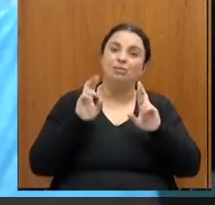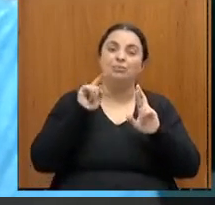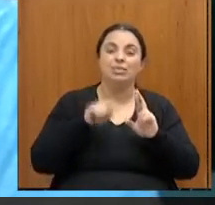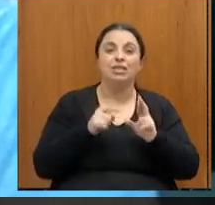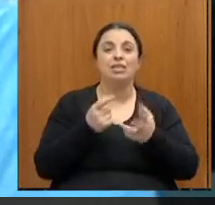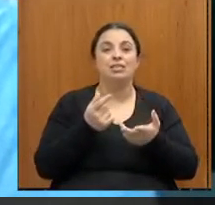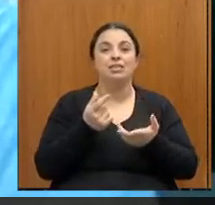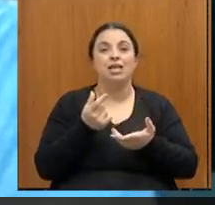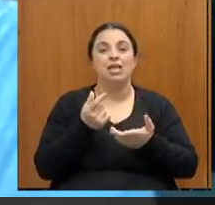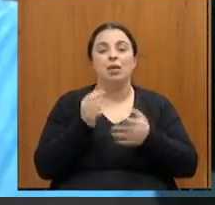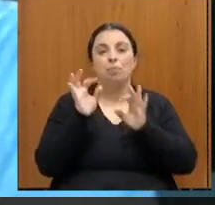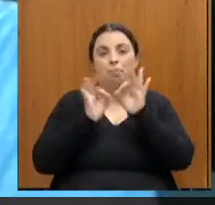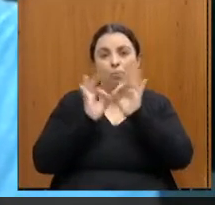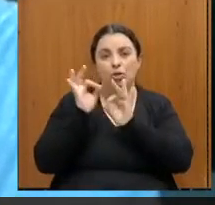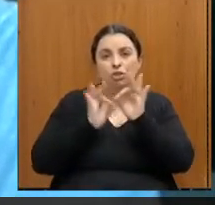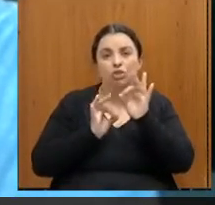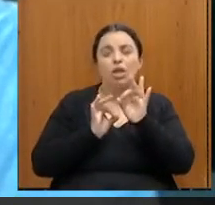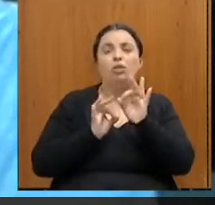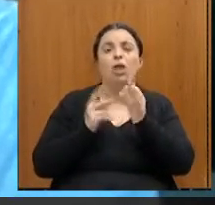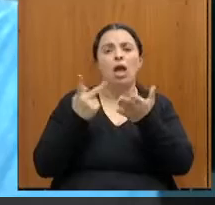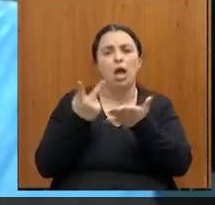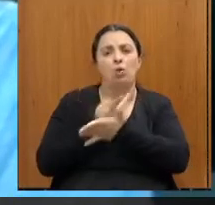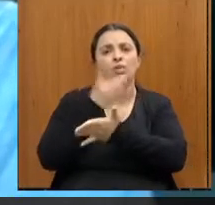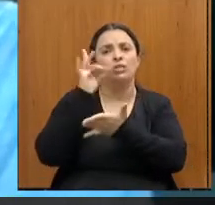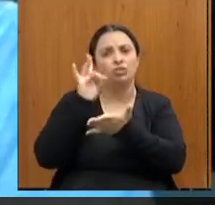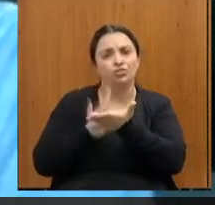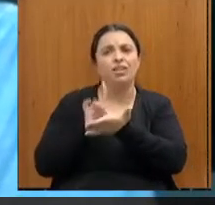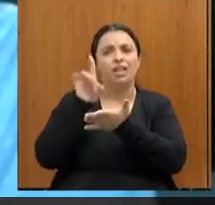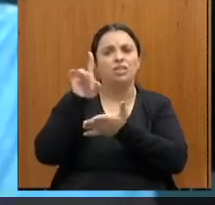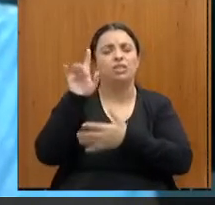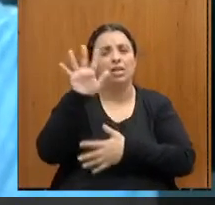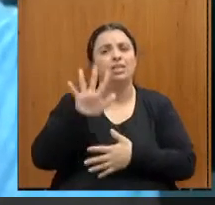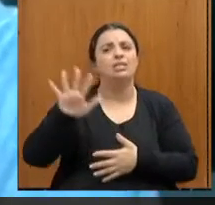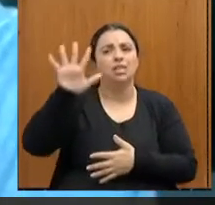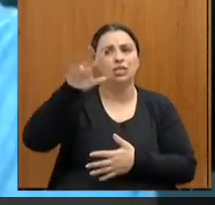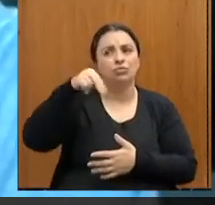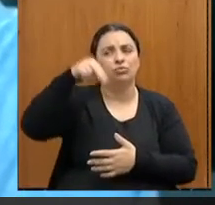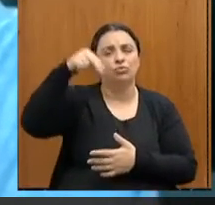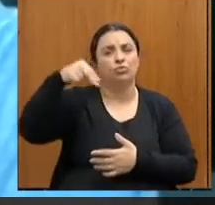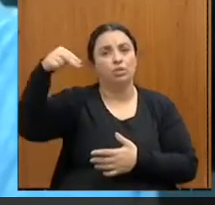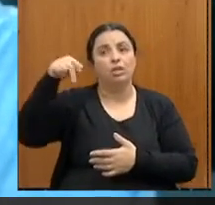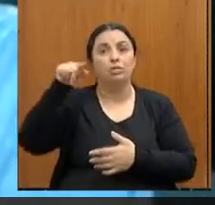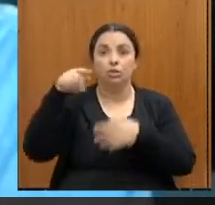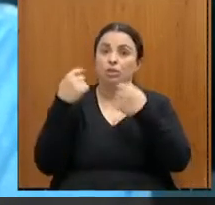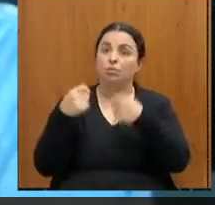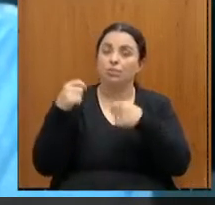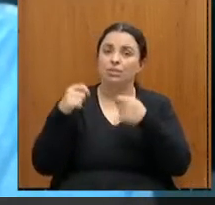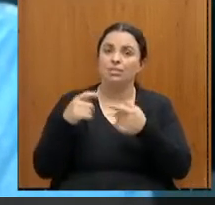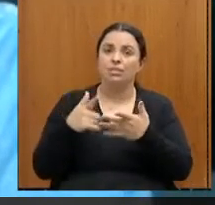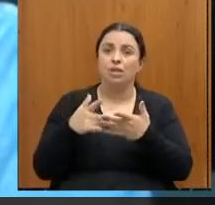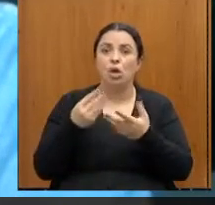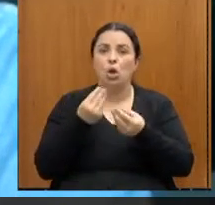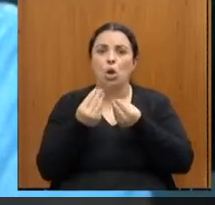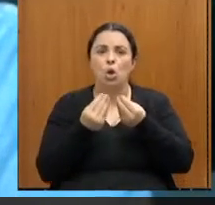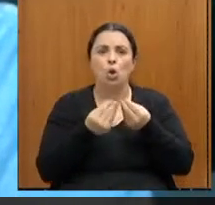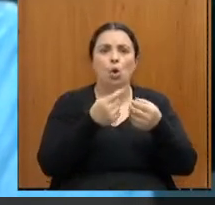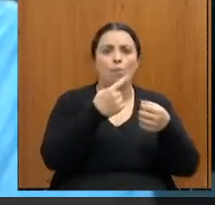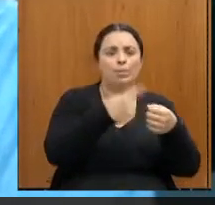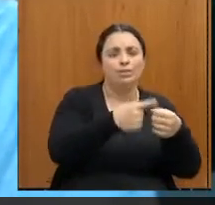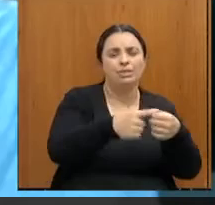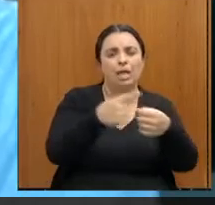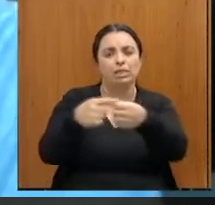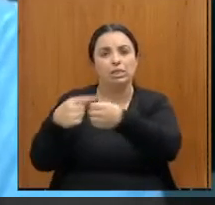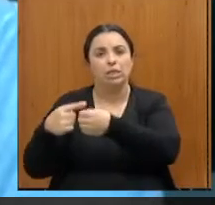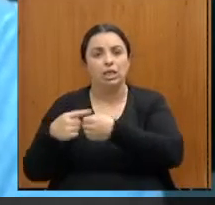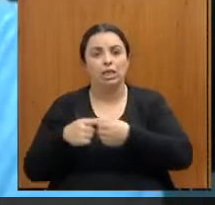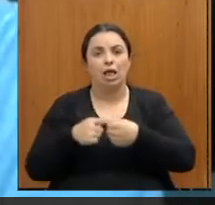implementado agora efetivamente na região que mais precisa dos mas não podemos tratar de forma desigual os desiguais